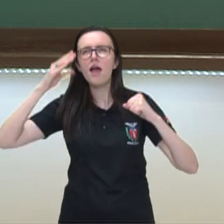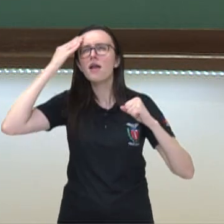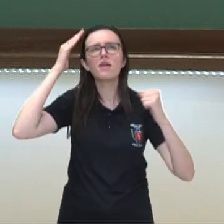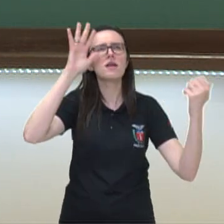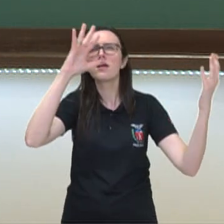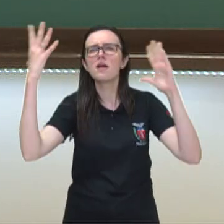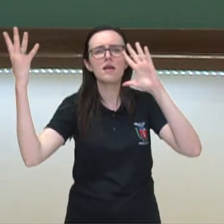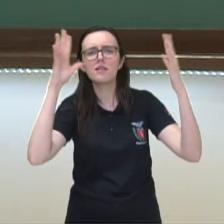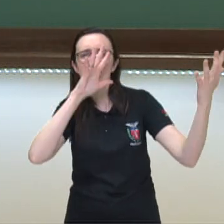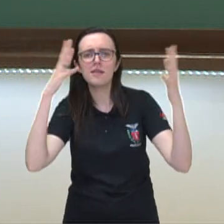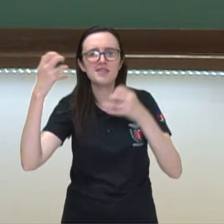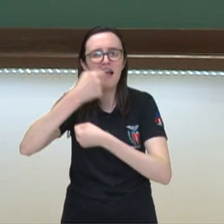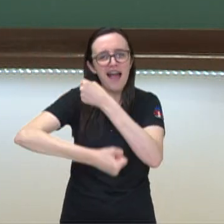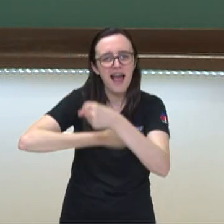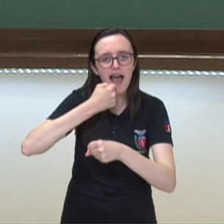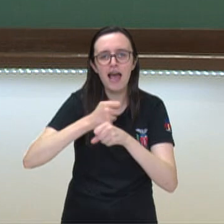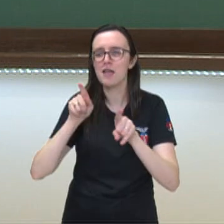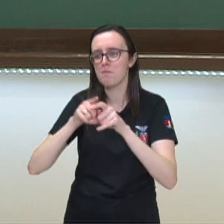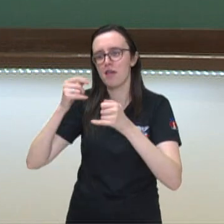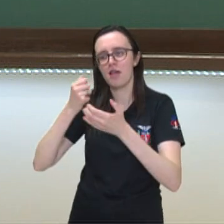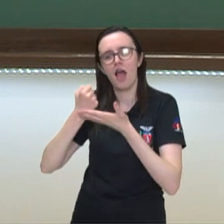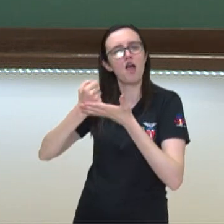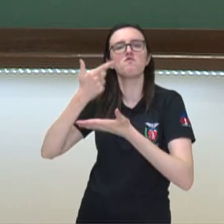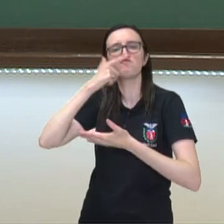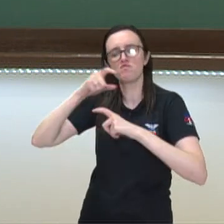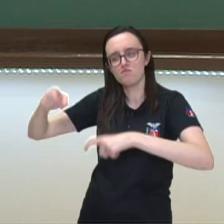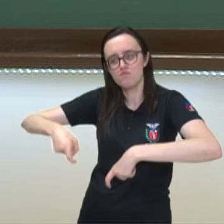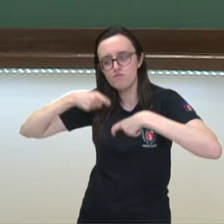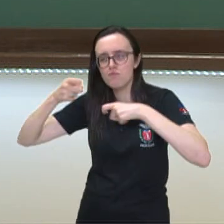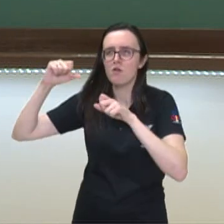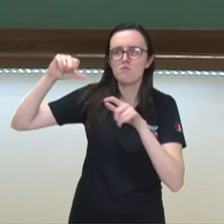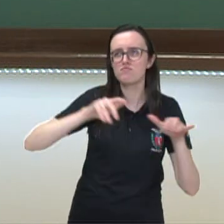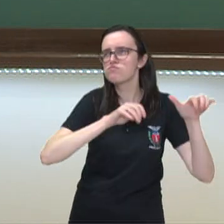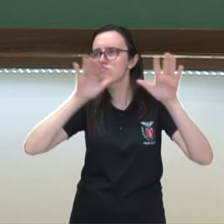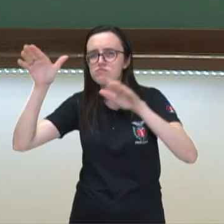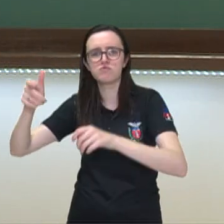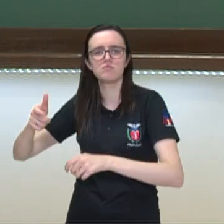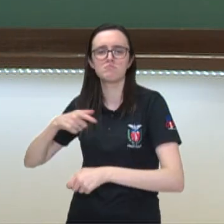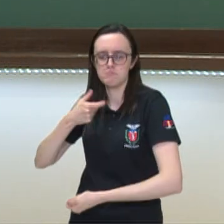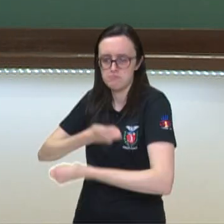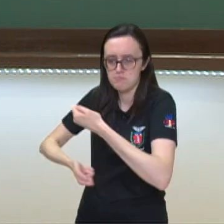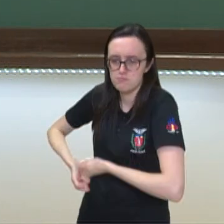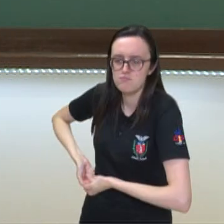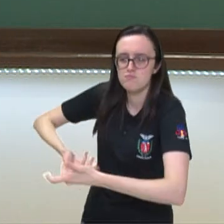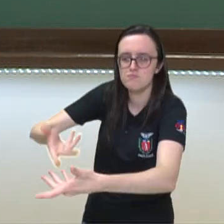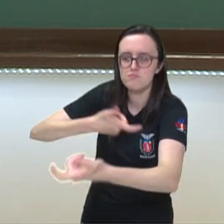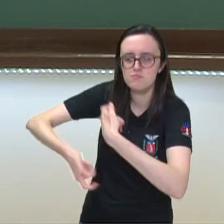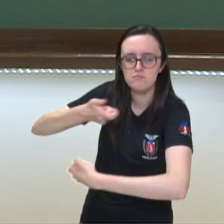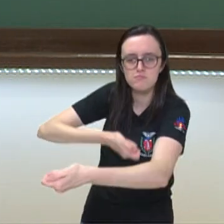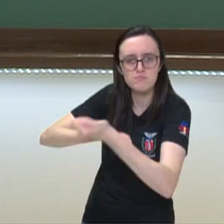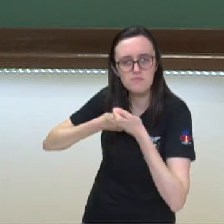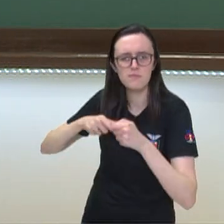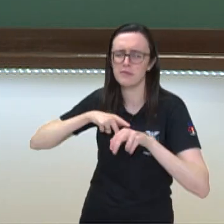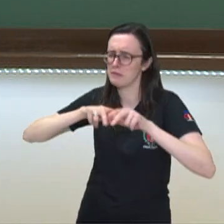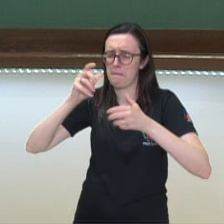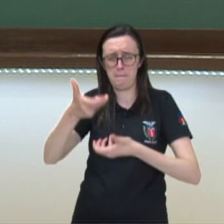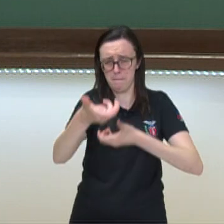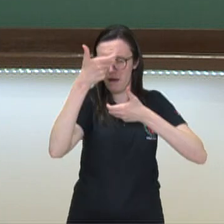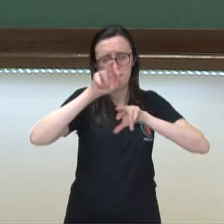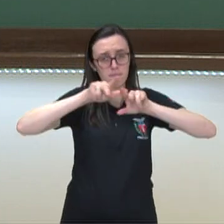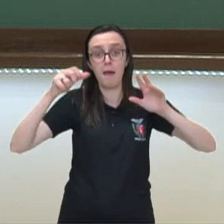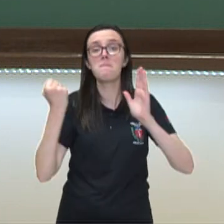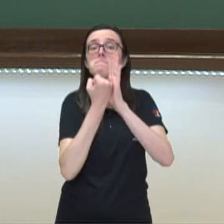ano e ajudar na agricultura, caça, pesca e movimento migratório. Além disso, também tem a função de marcar as datas importantes, desde o